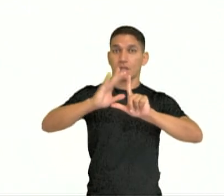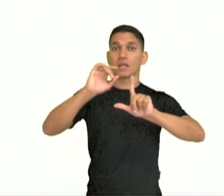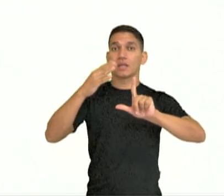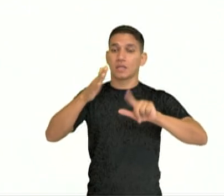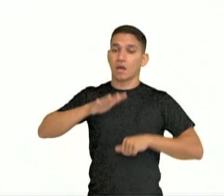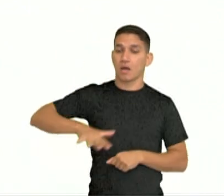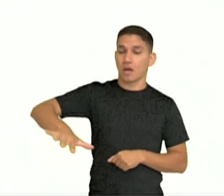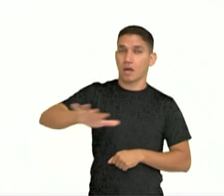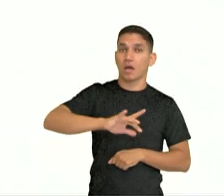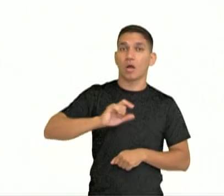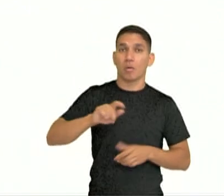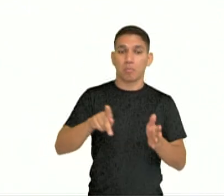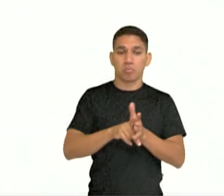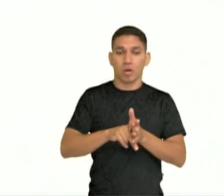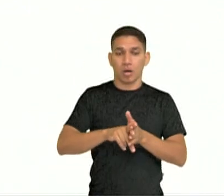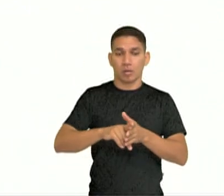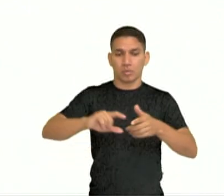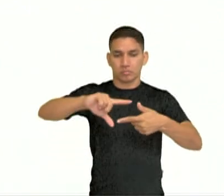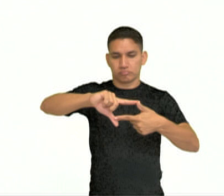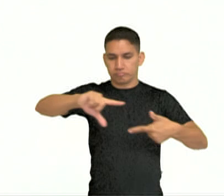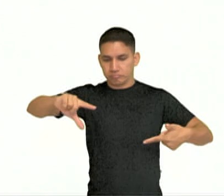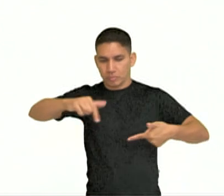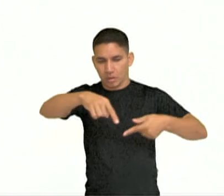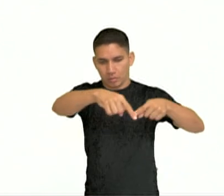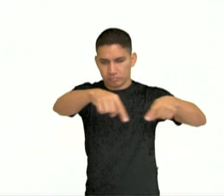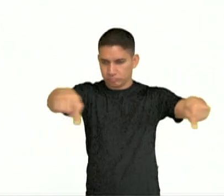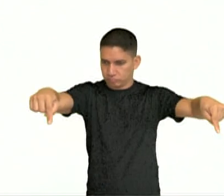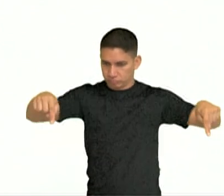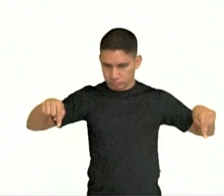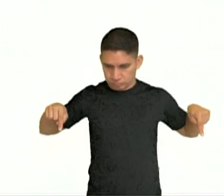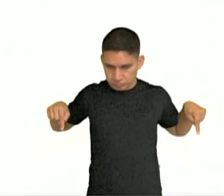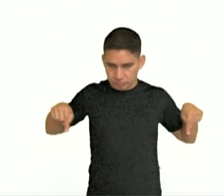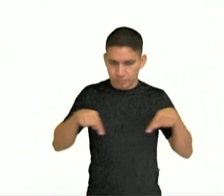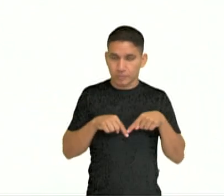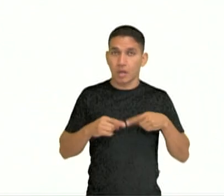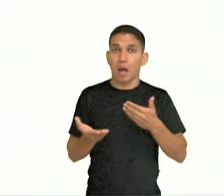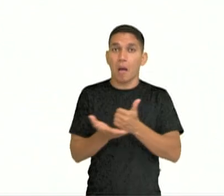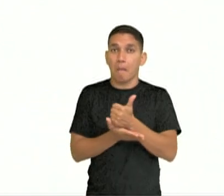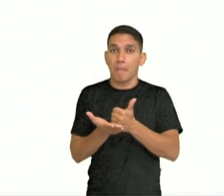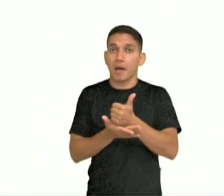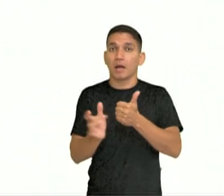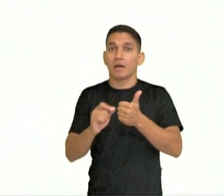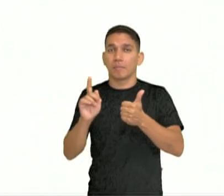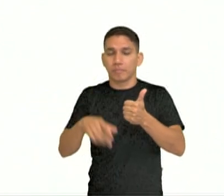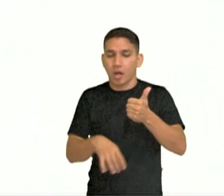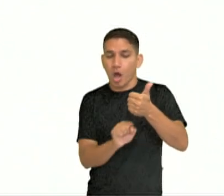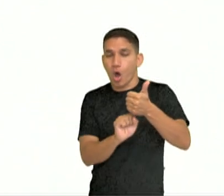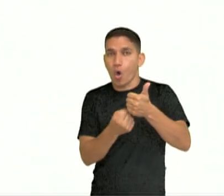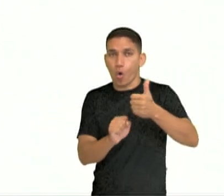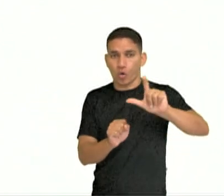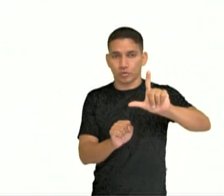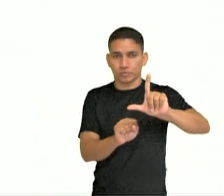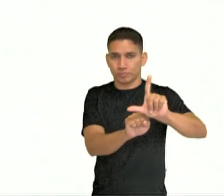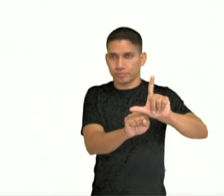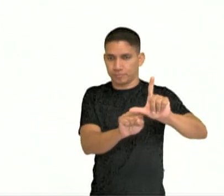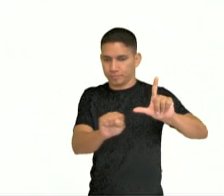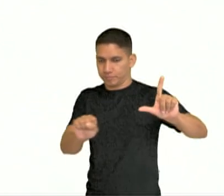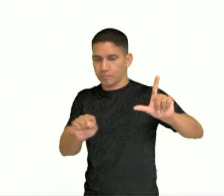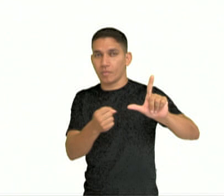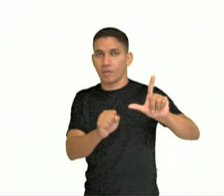possui o formato de um retângulo cuja base mede 8 metros. Sabendo que o ângulo formado entre a base e a